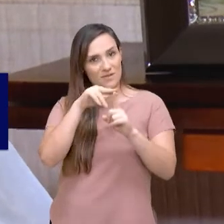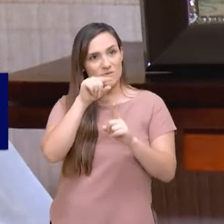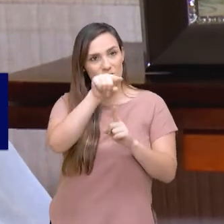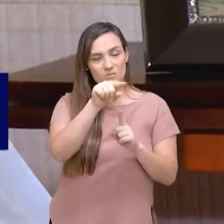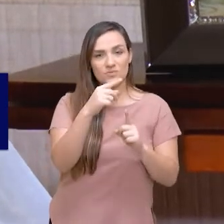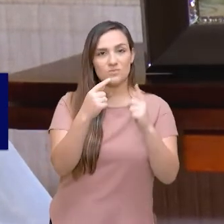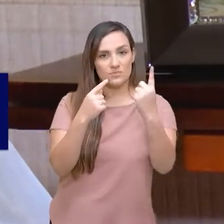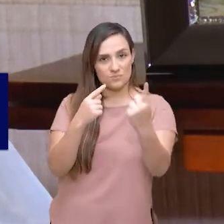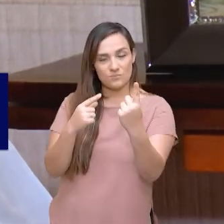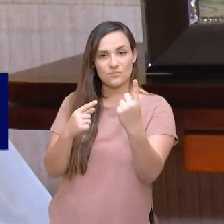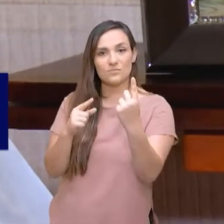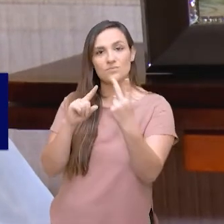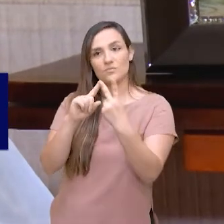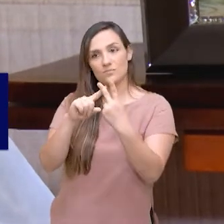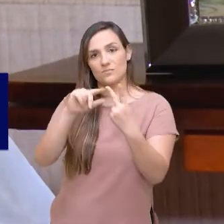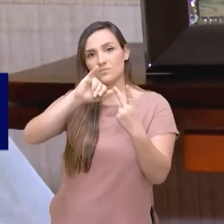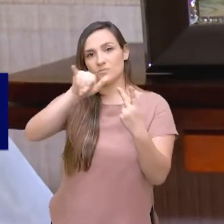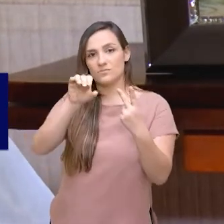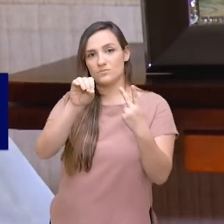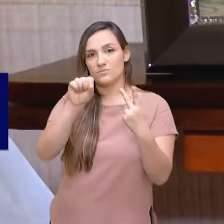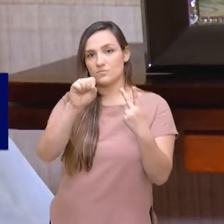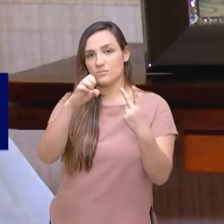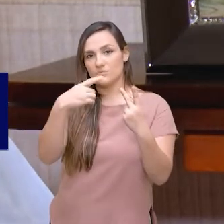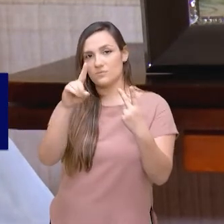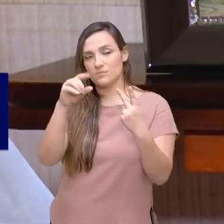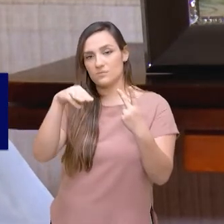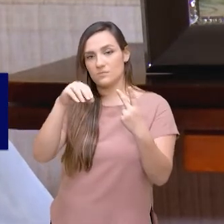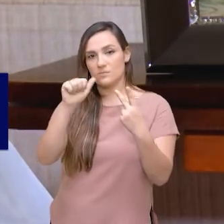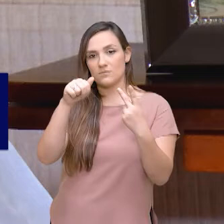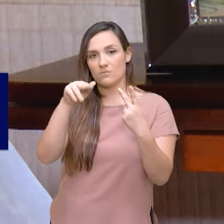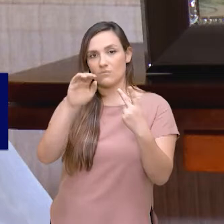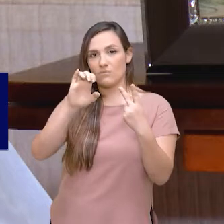E o Dr. José Manuel Fontanilas Fragelli.